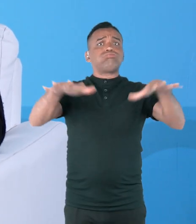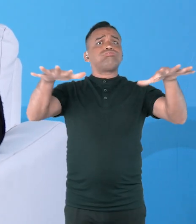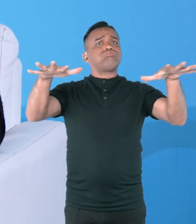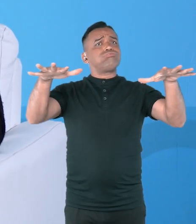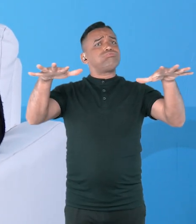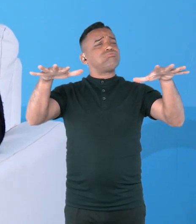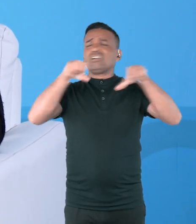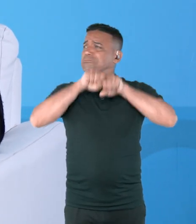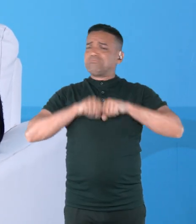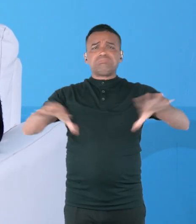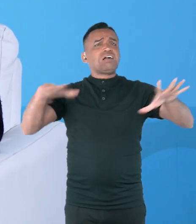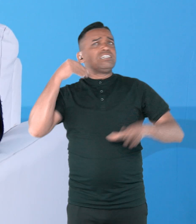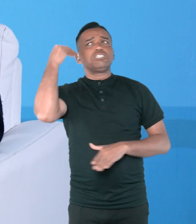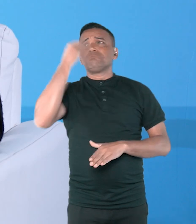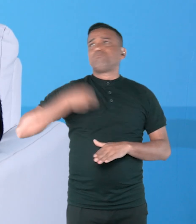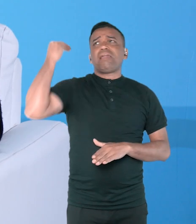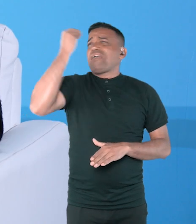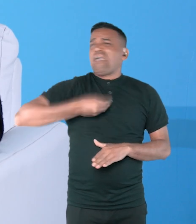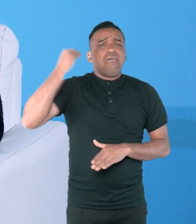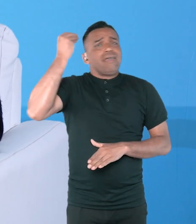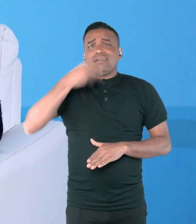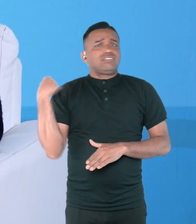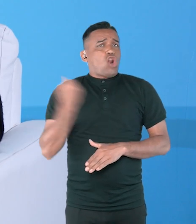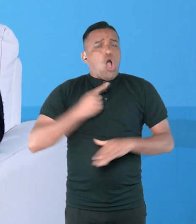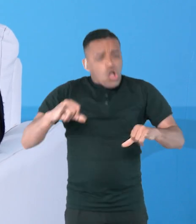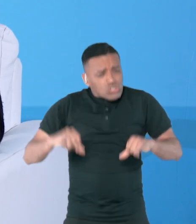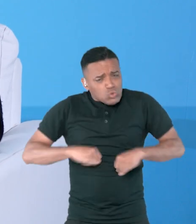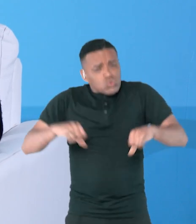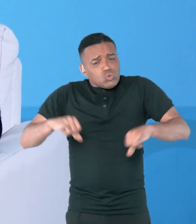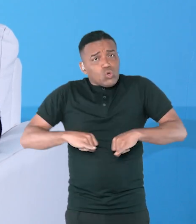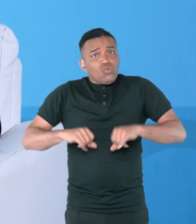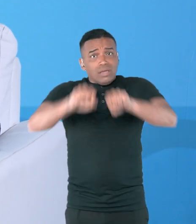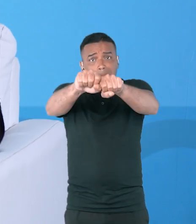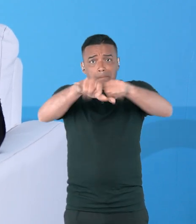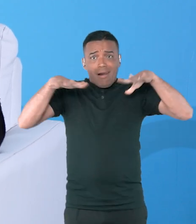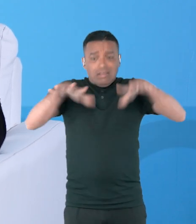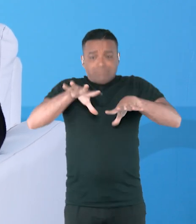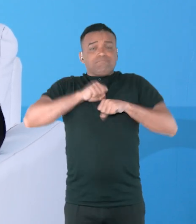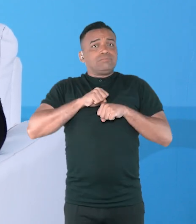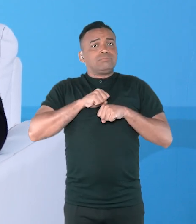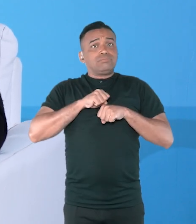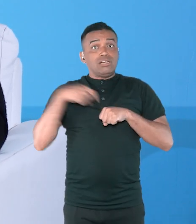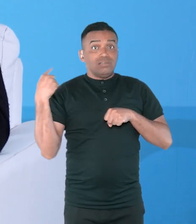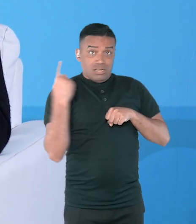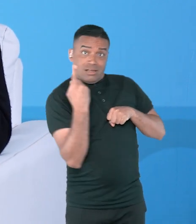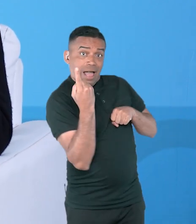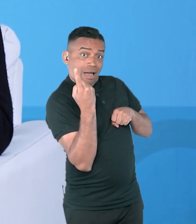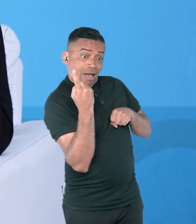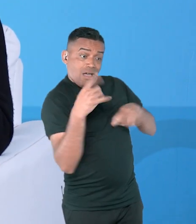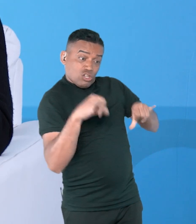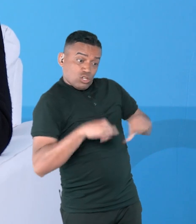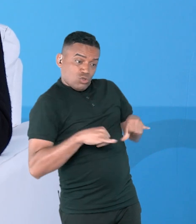universalizamos essas experiências doloridas para que o público conheça, nos seus